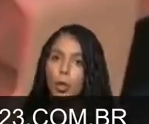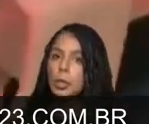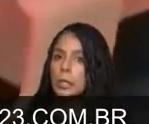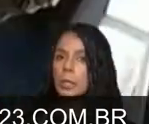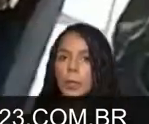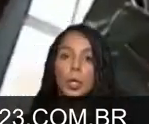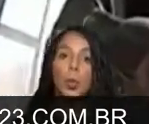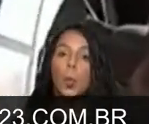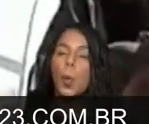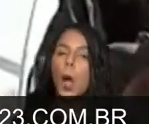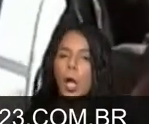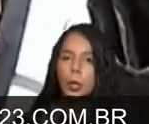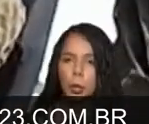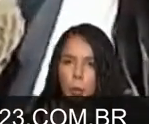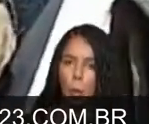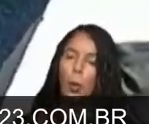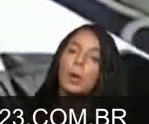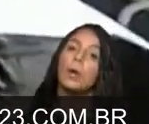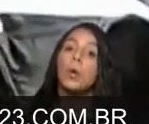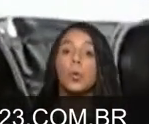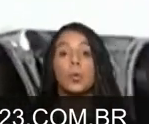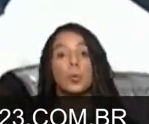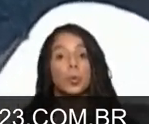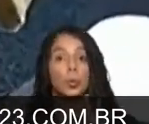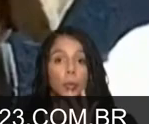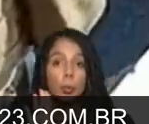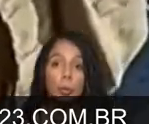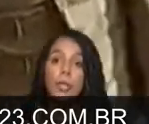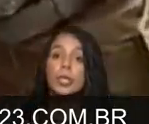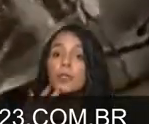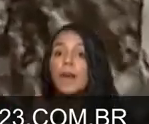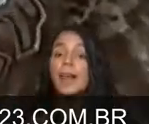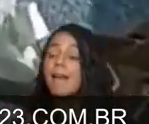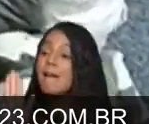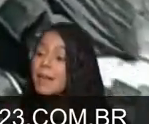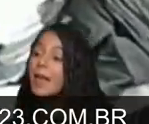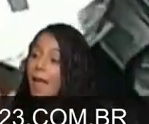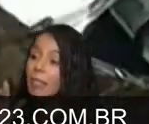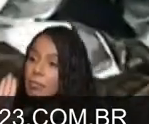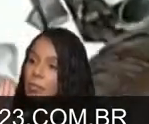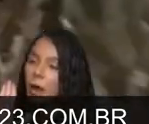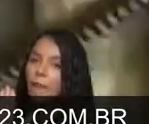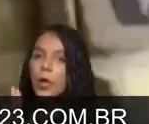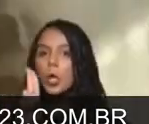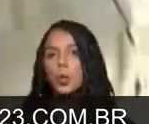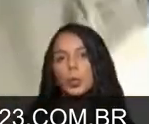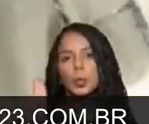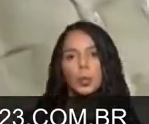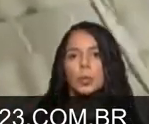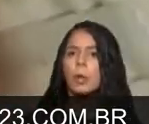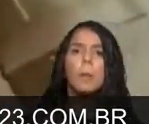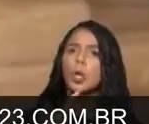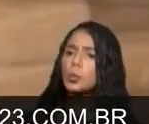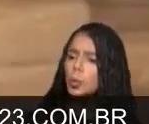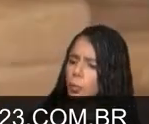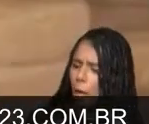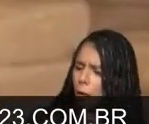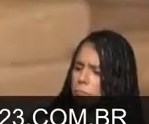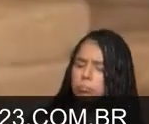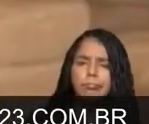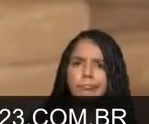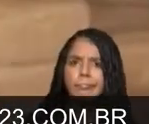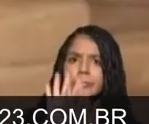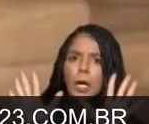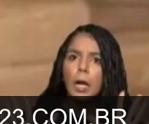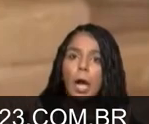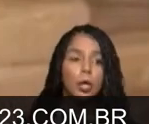de drogas. O texto ainda prevê a distinção entre traficante e usuário, mas não traz critérios objetivos para